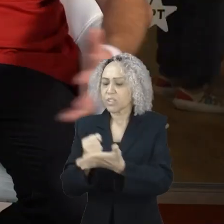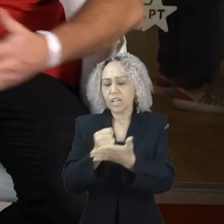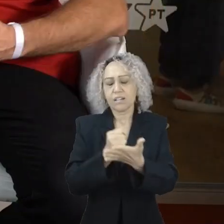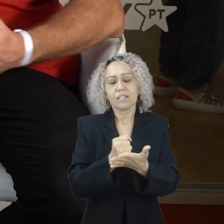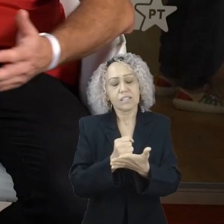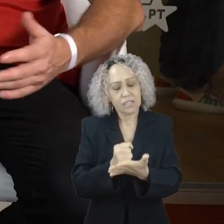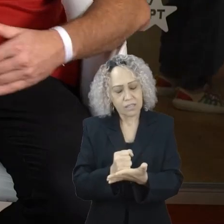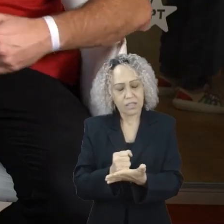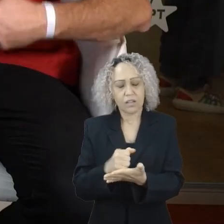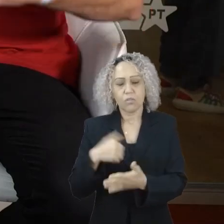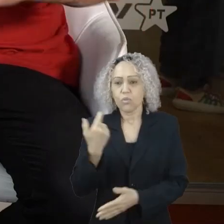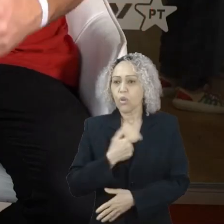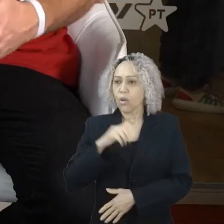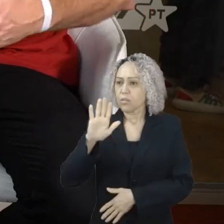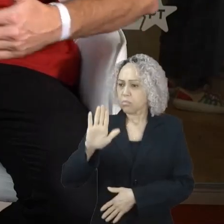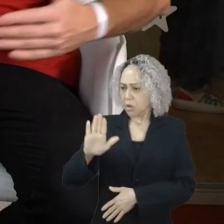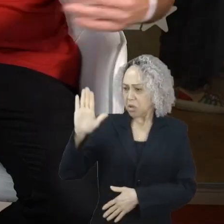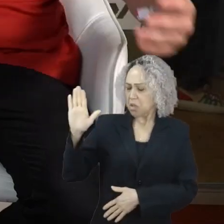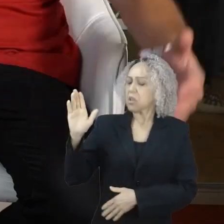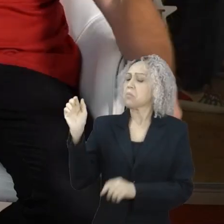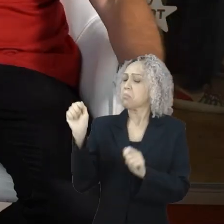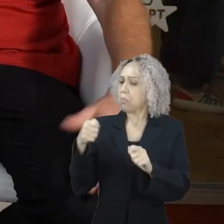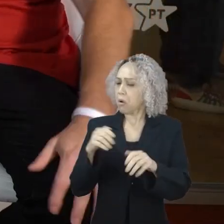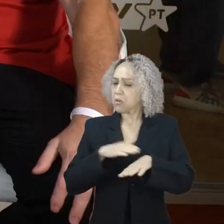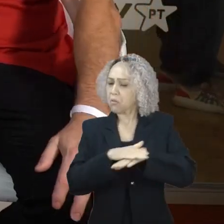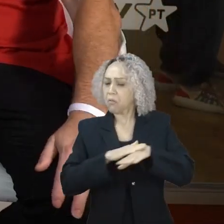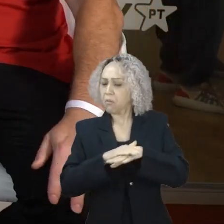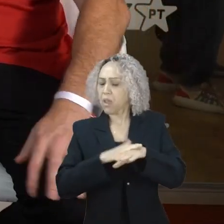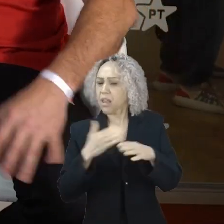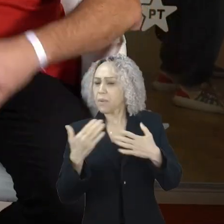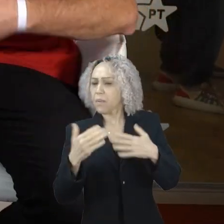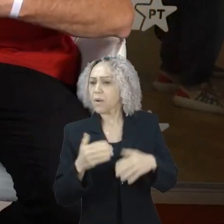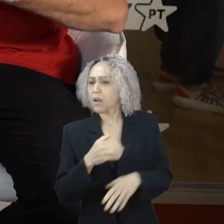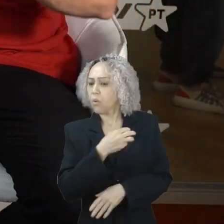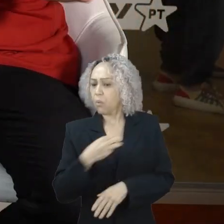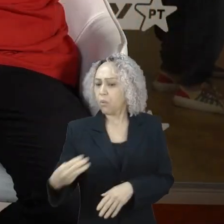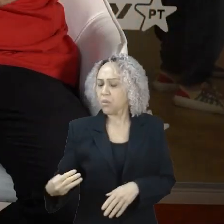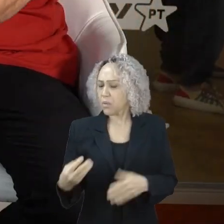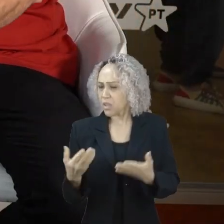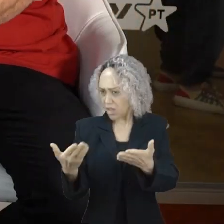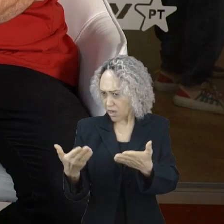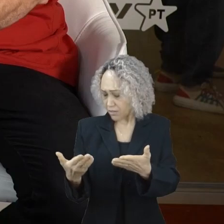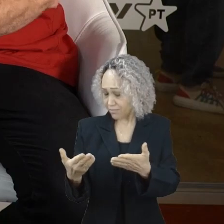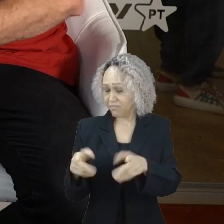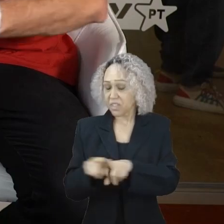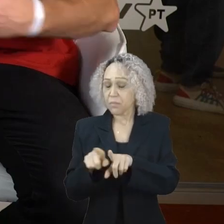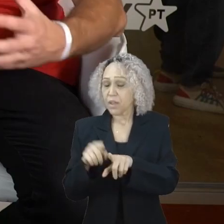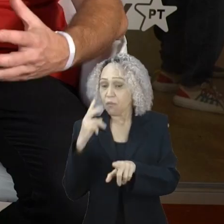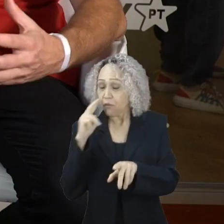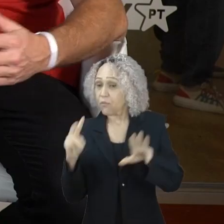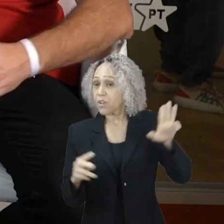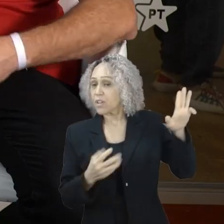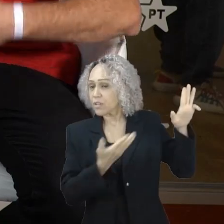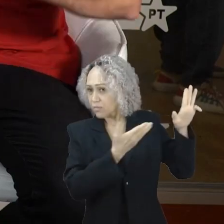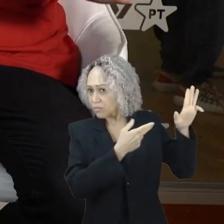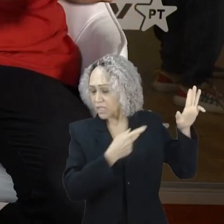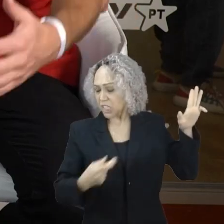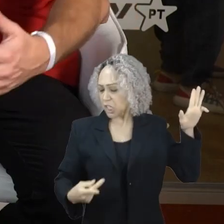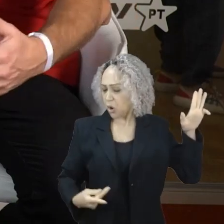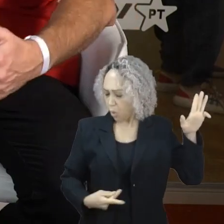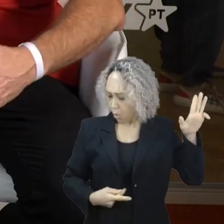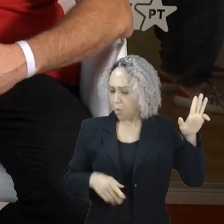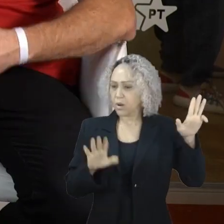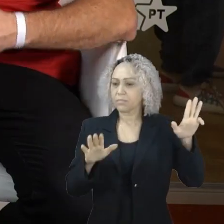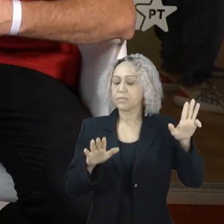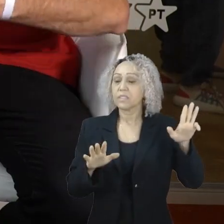com os nossos ministros. Tiveram ontem a oportunidade de ouvir o presidente Lula. É claro que eles vão voltar para suas cidades fortalecidos,